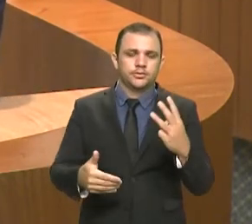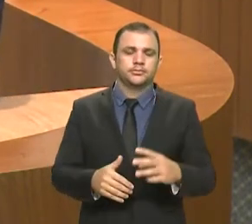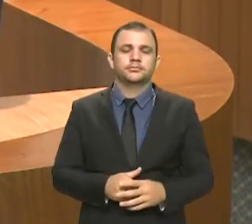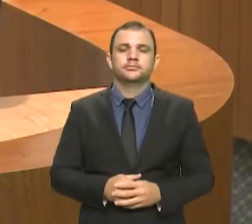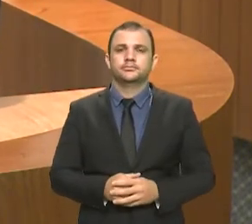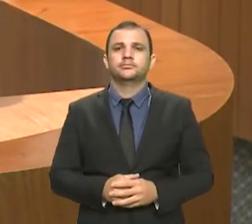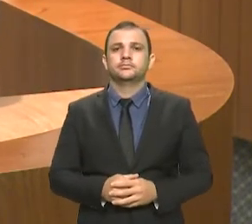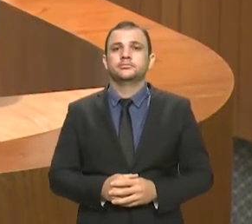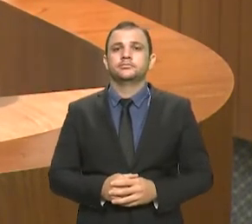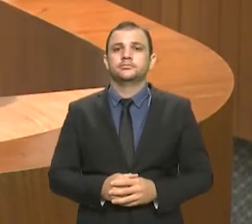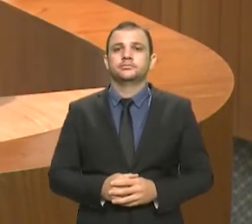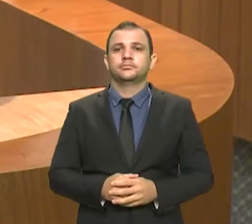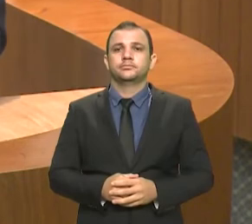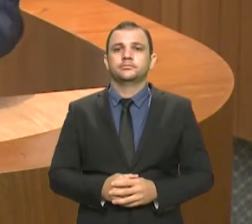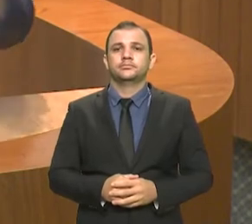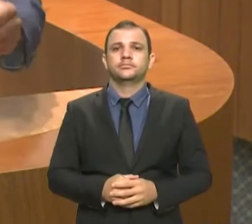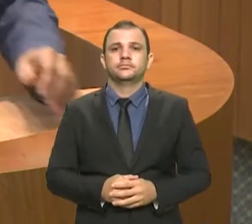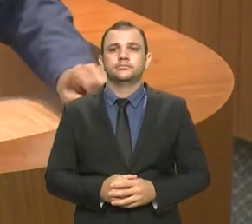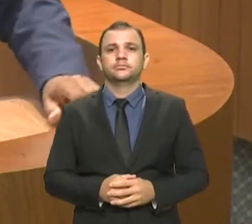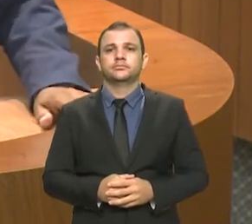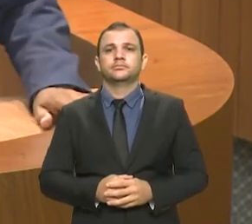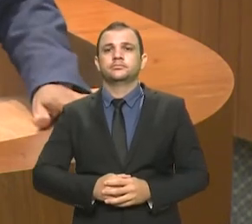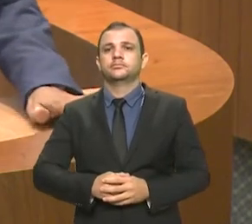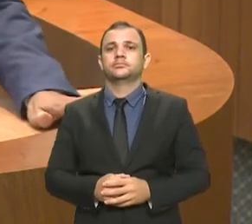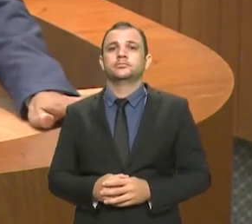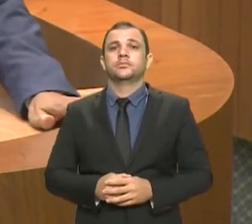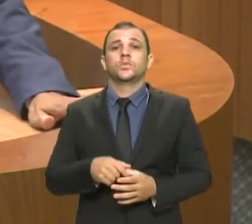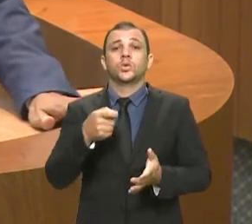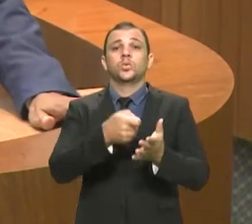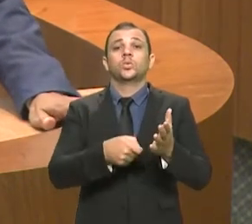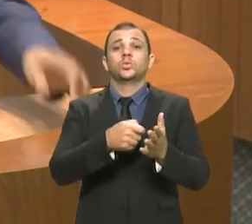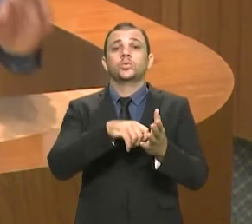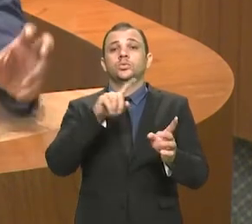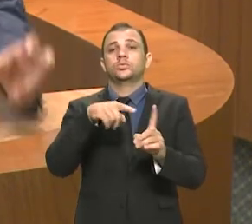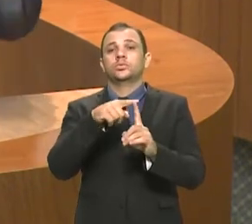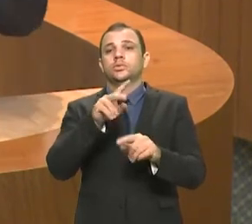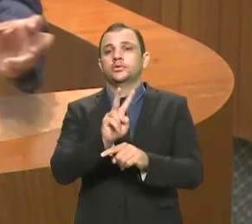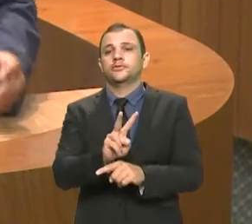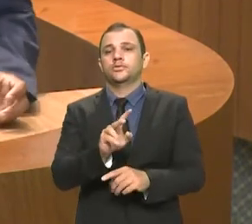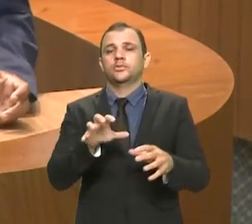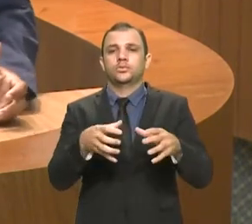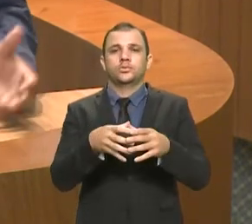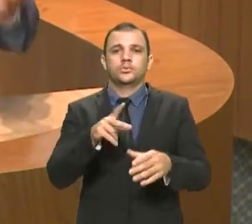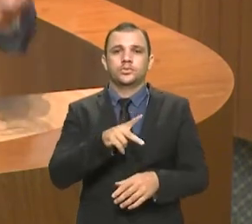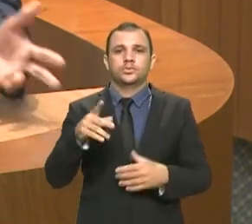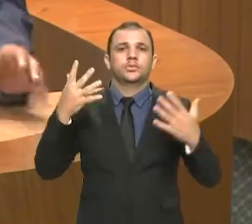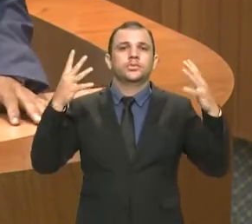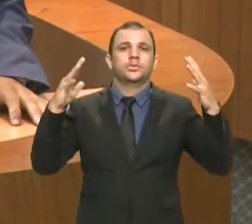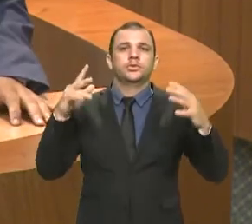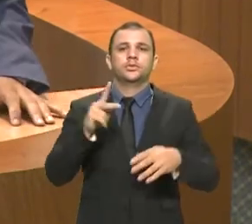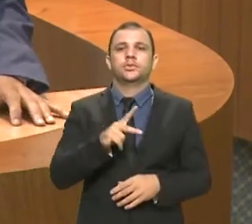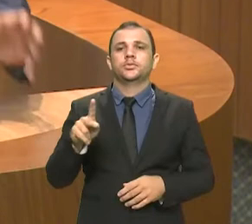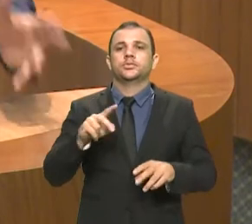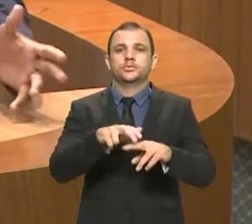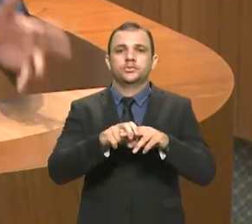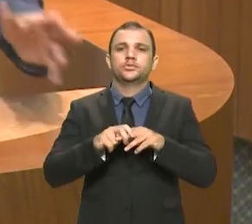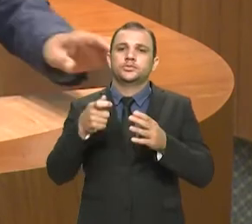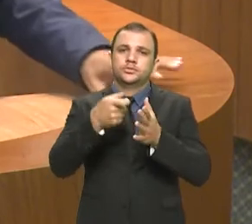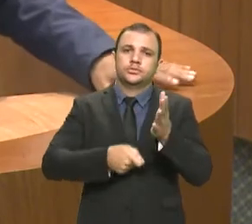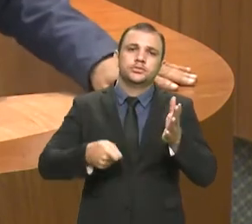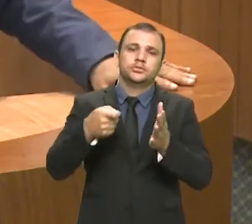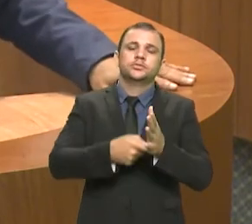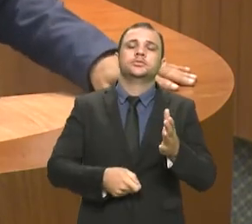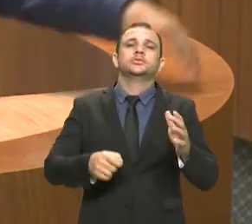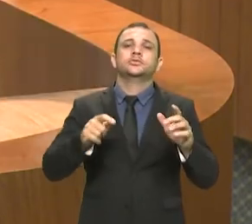São Bento, Beckmão e São Vicente Ferre na luta em defesa dos professores. Então, parabéns aos professores pela luta. E essa luta,